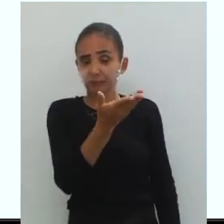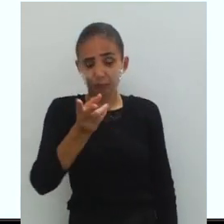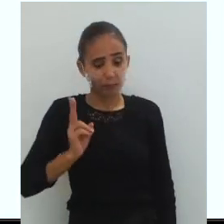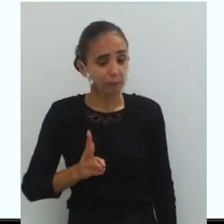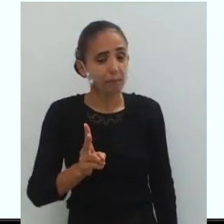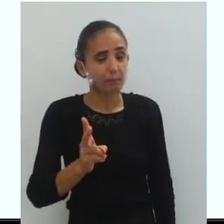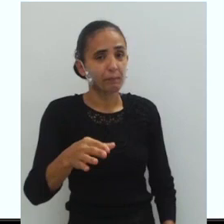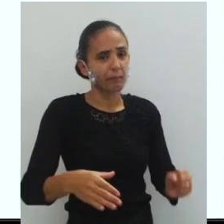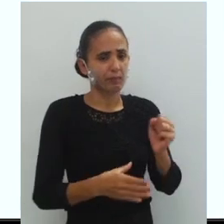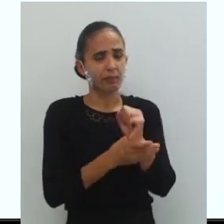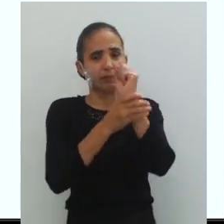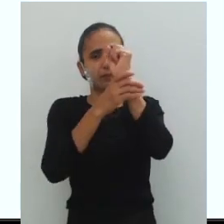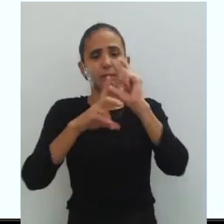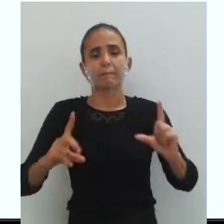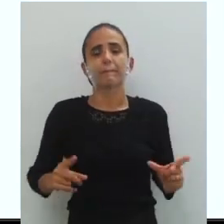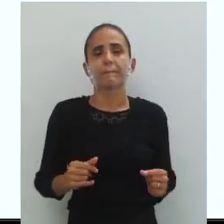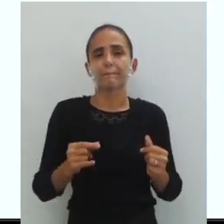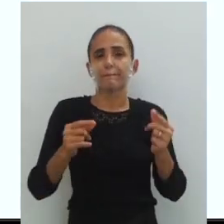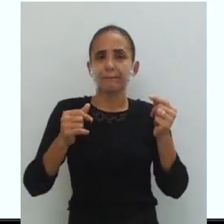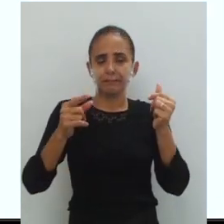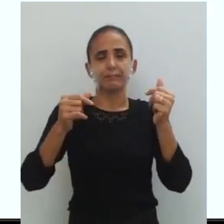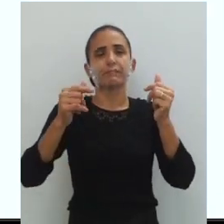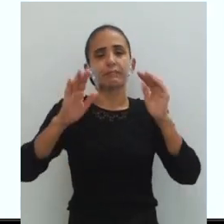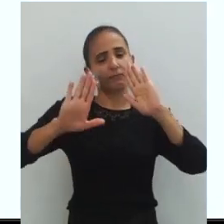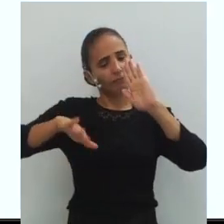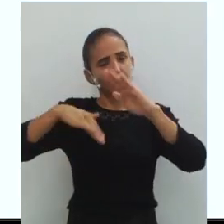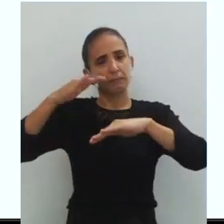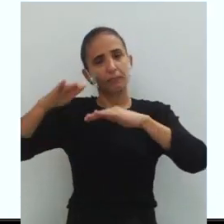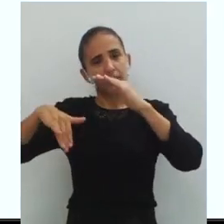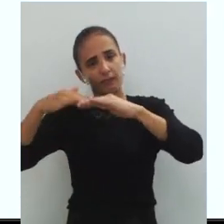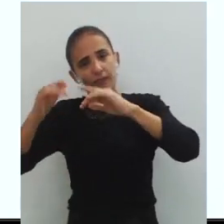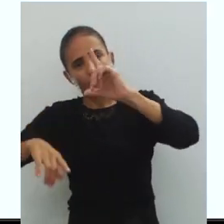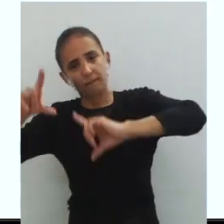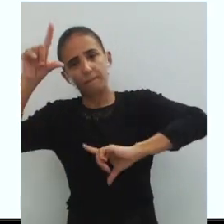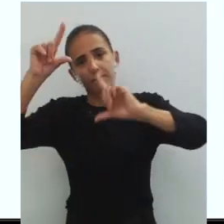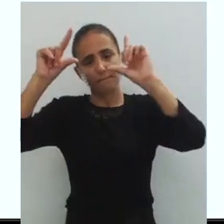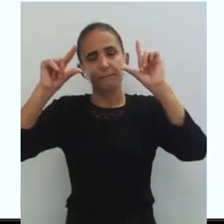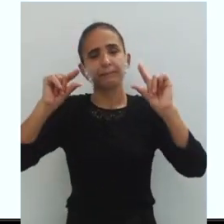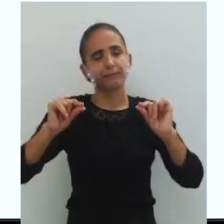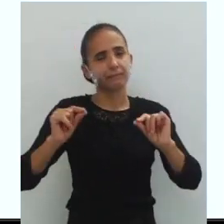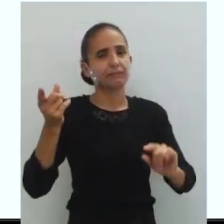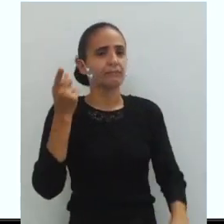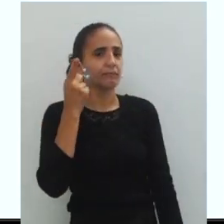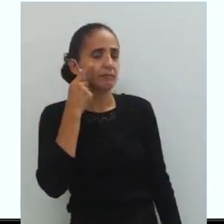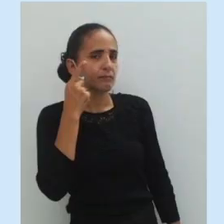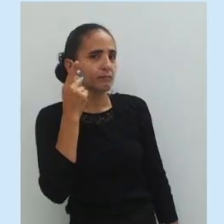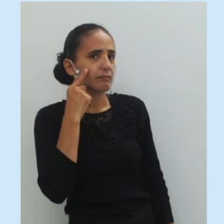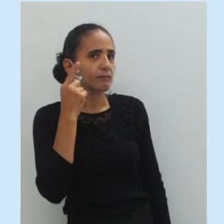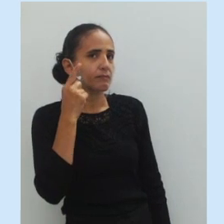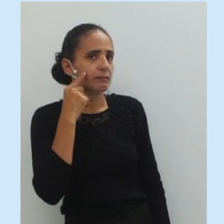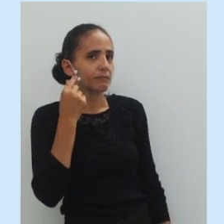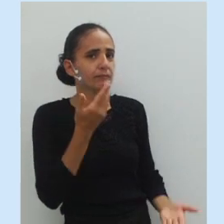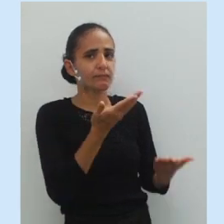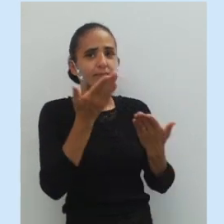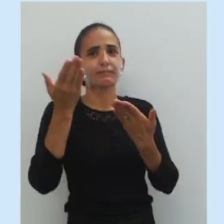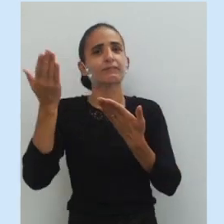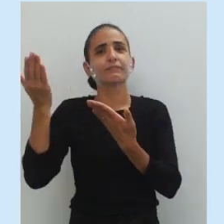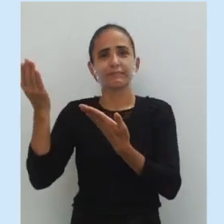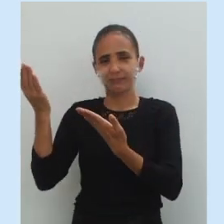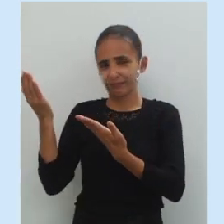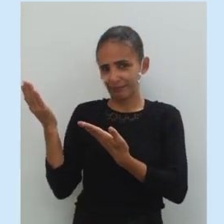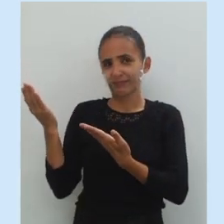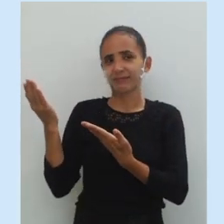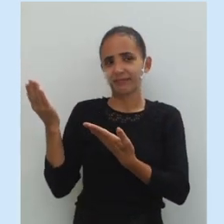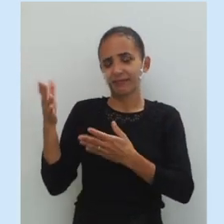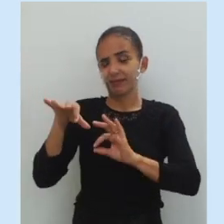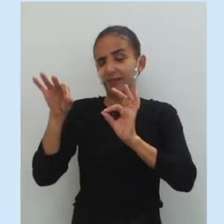os custos eles fossem reduzidos. Então, observa aí na telinha, quando a gente fala sobre